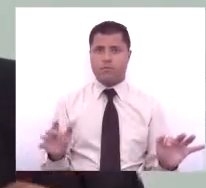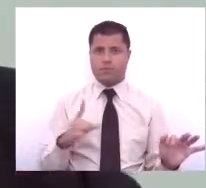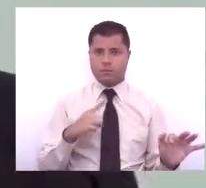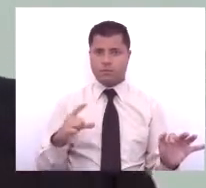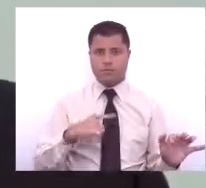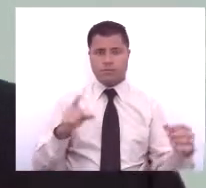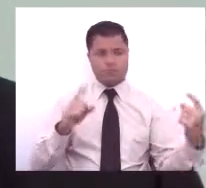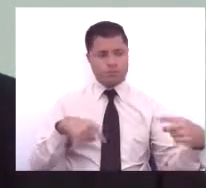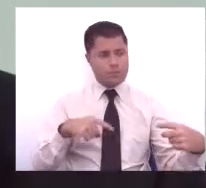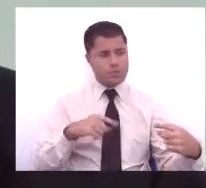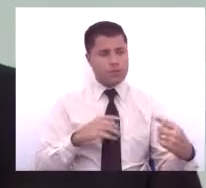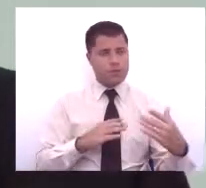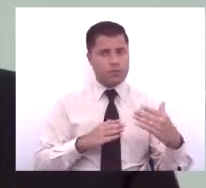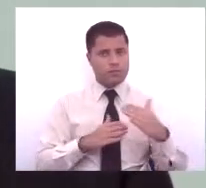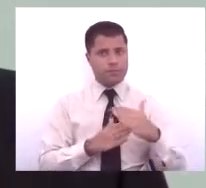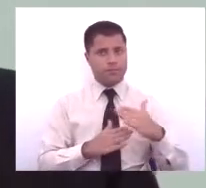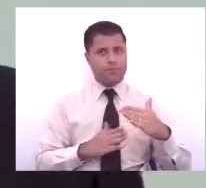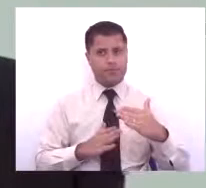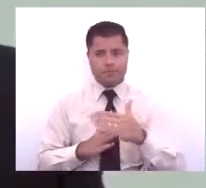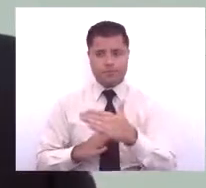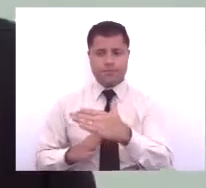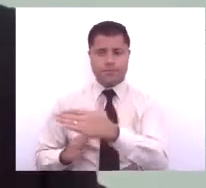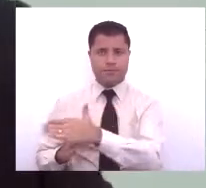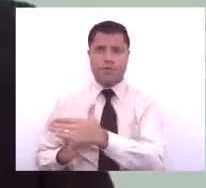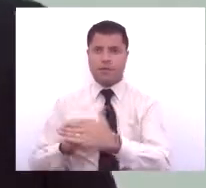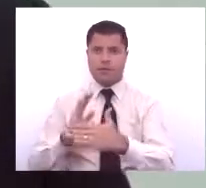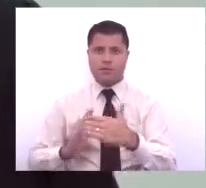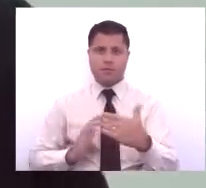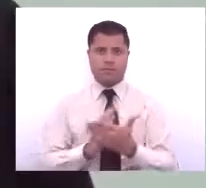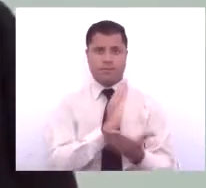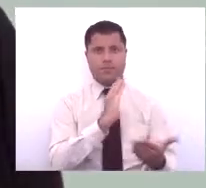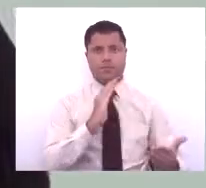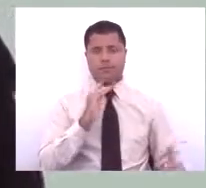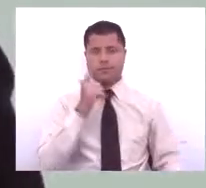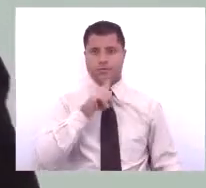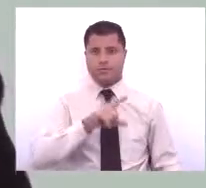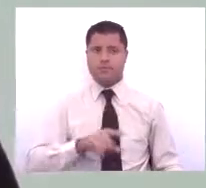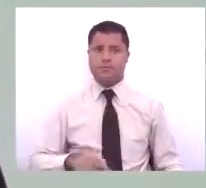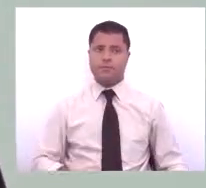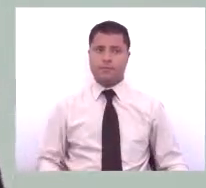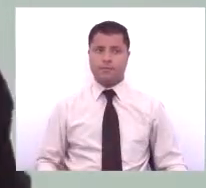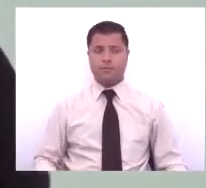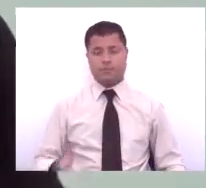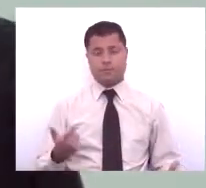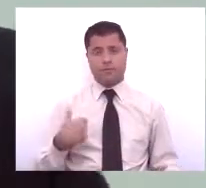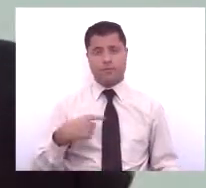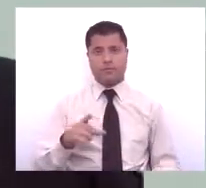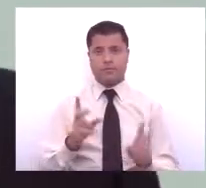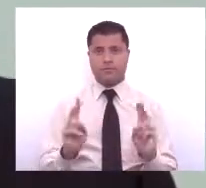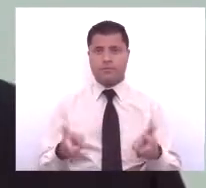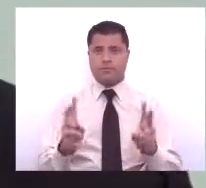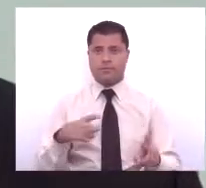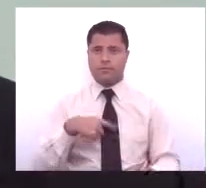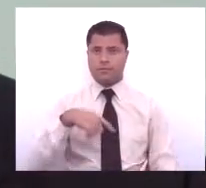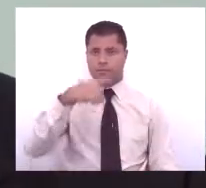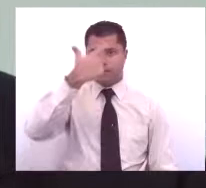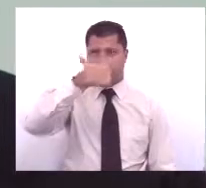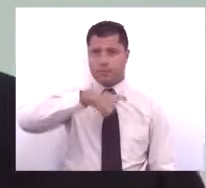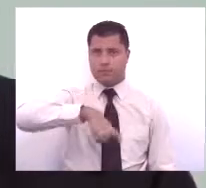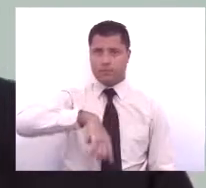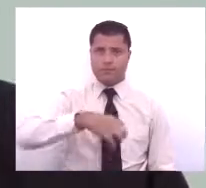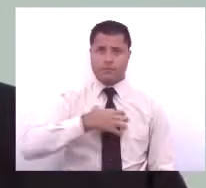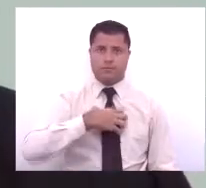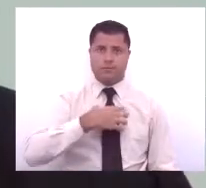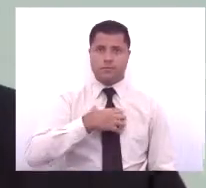enfrentamos vários obstáculos, e eu sempre tive um perfil na minha vida política de enfrentar as coisas,